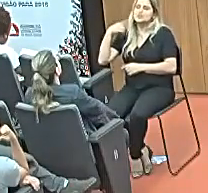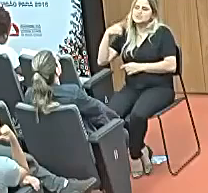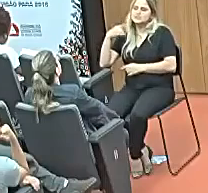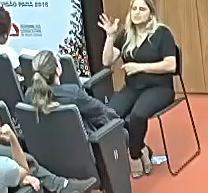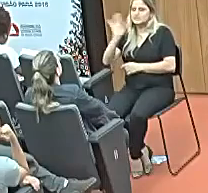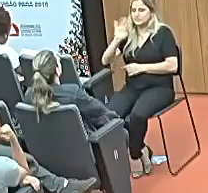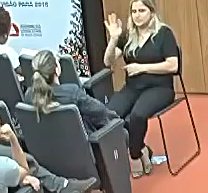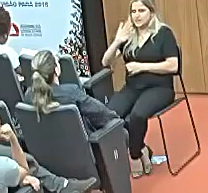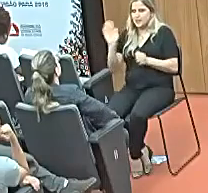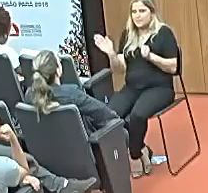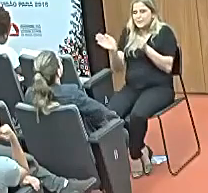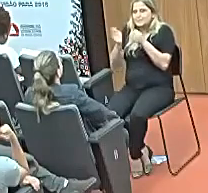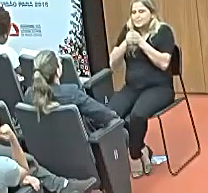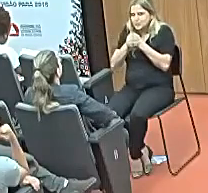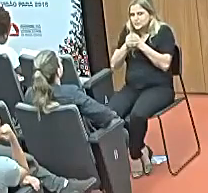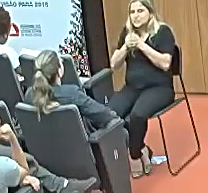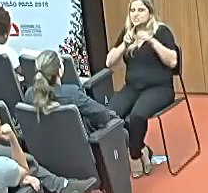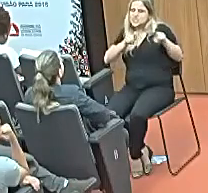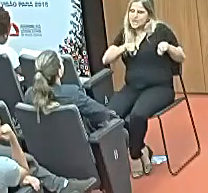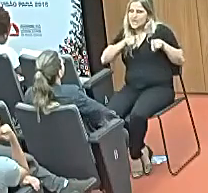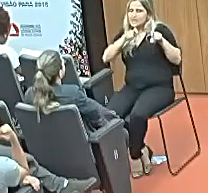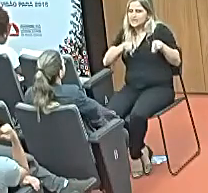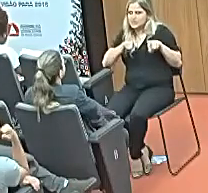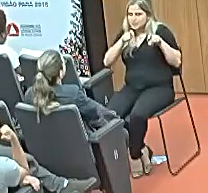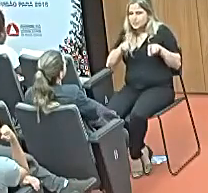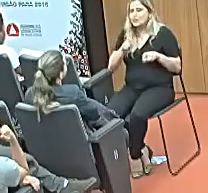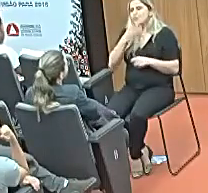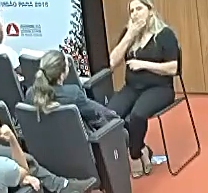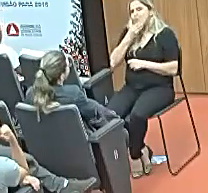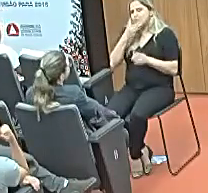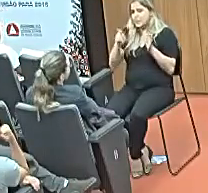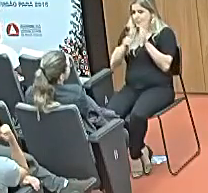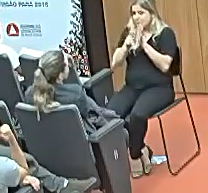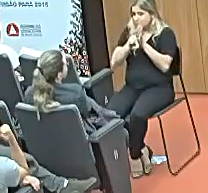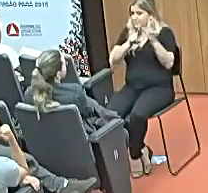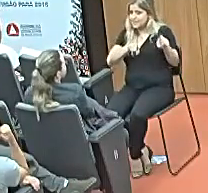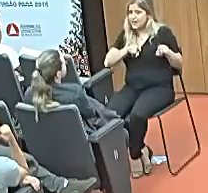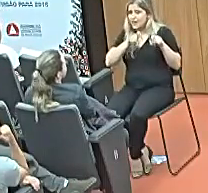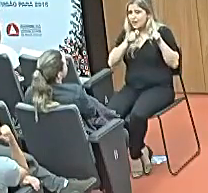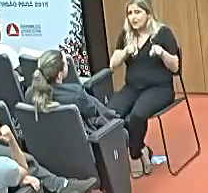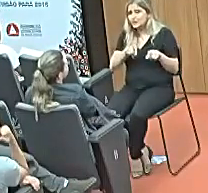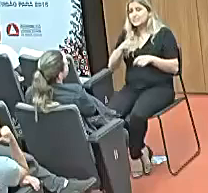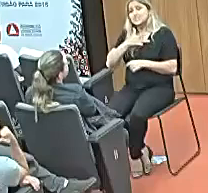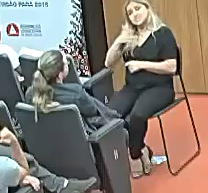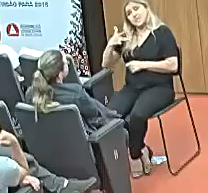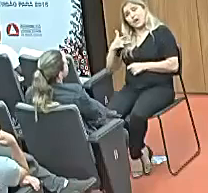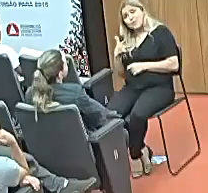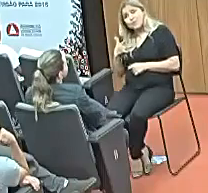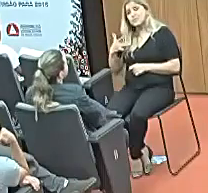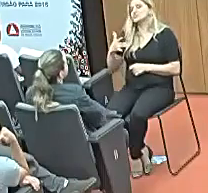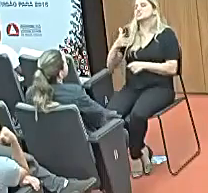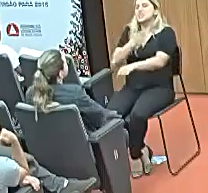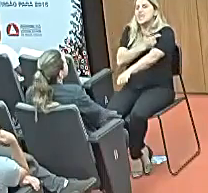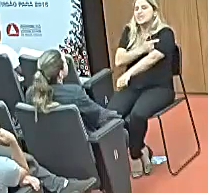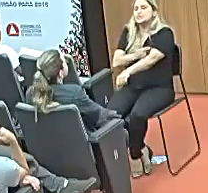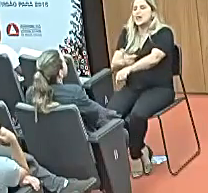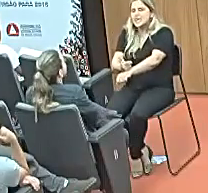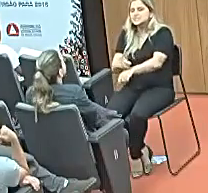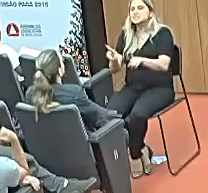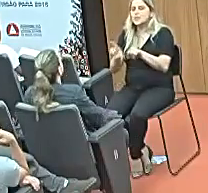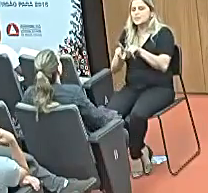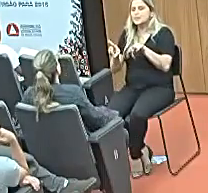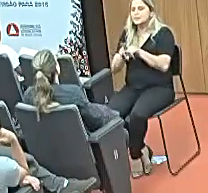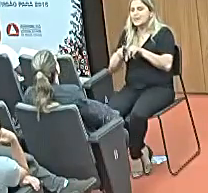campo defender política pública defender o nosso povo de minas defender saúde defende a educação e por que não defender o nosso